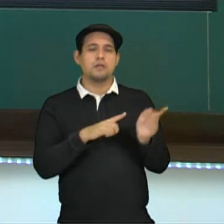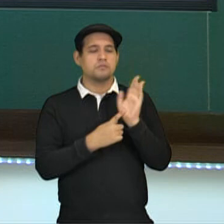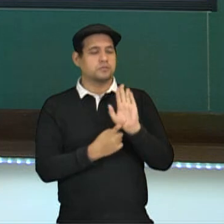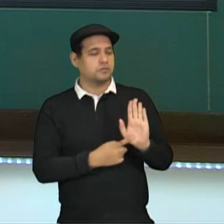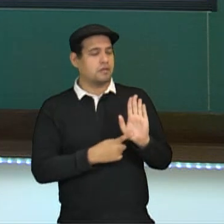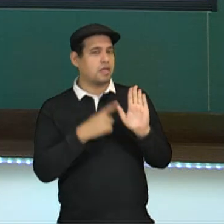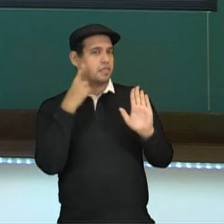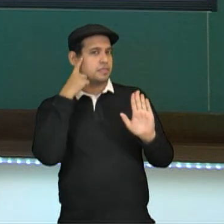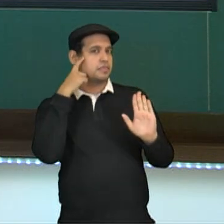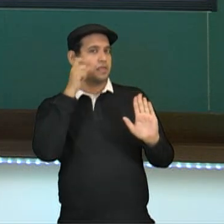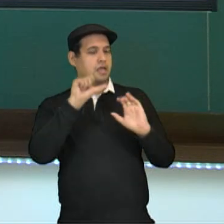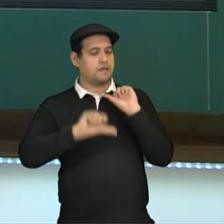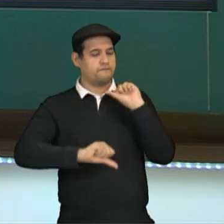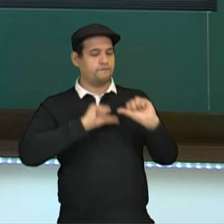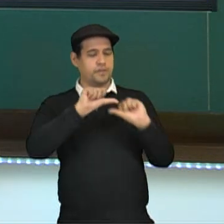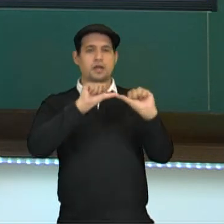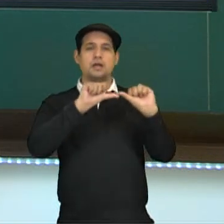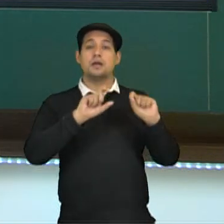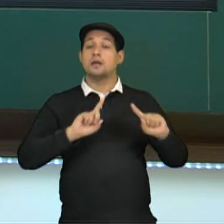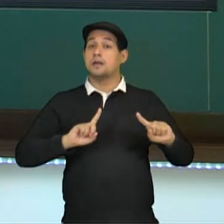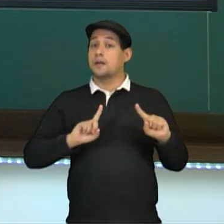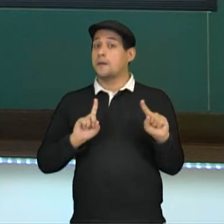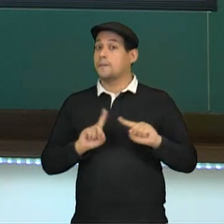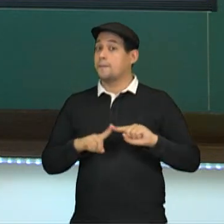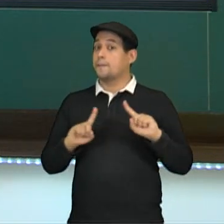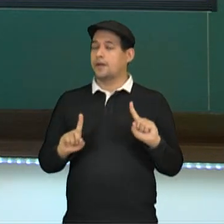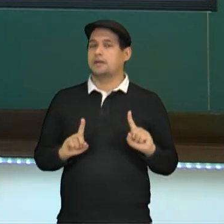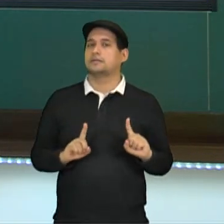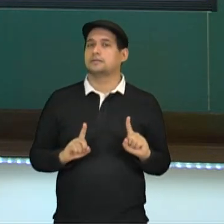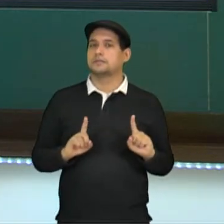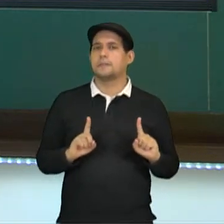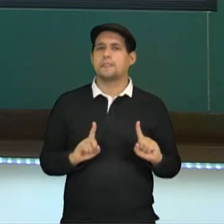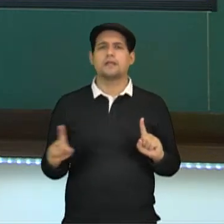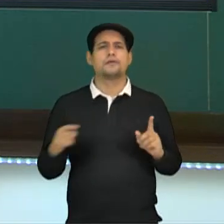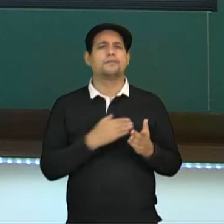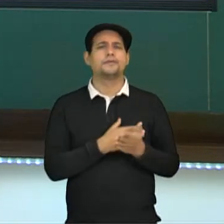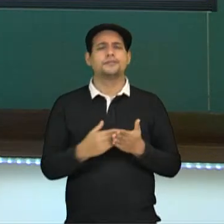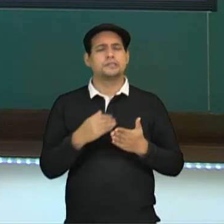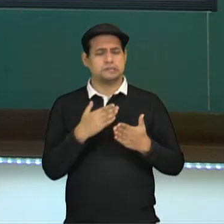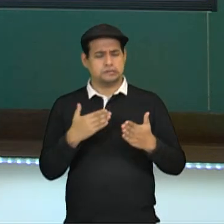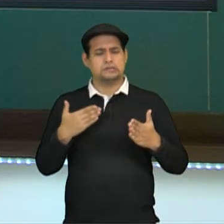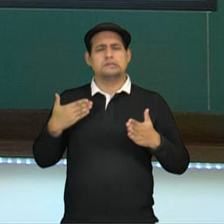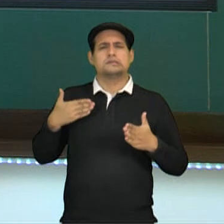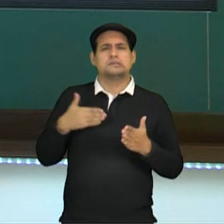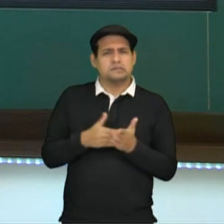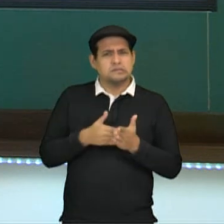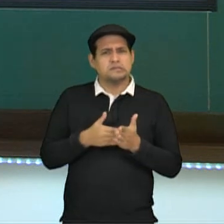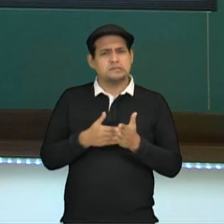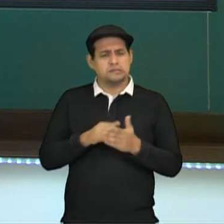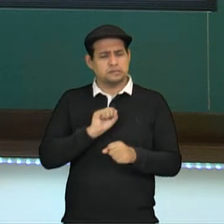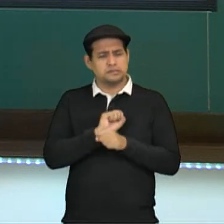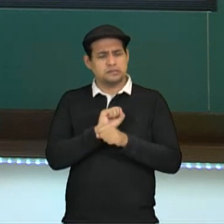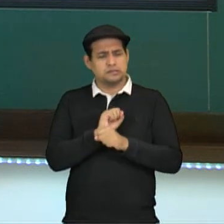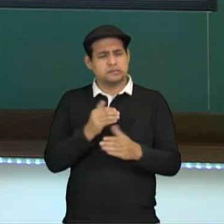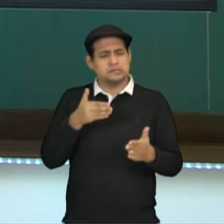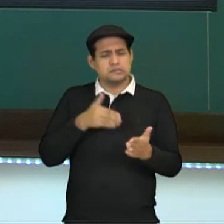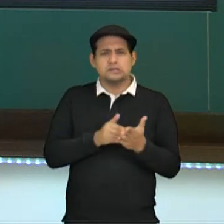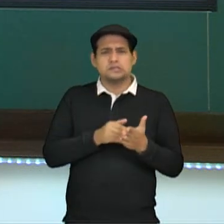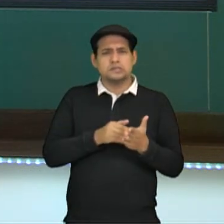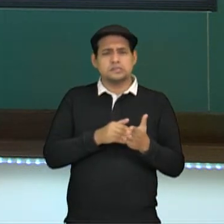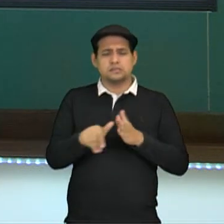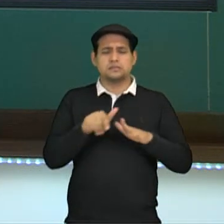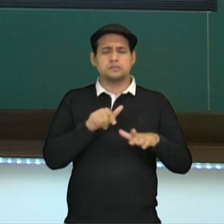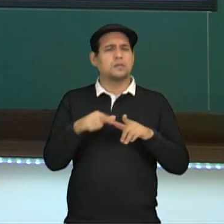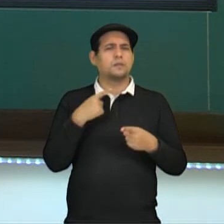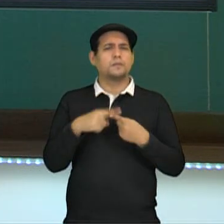ideias evolucionistas. Só que, na época, ele acabou esbarrando, ficando travado esse trabalho dele,